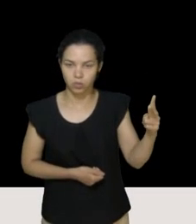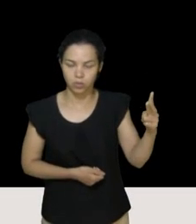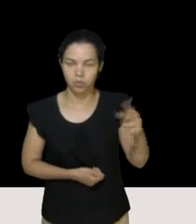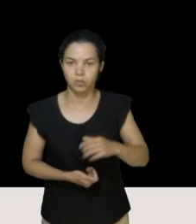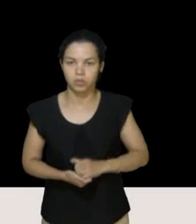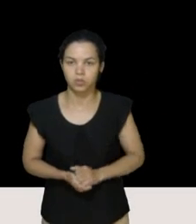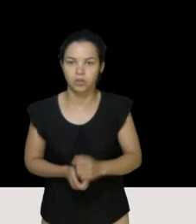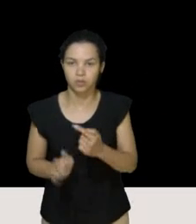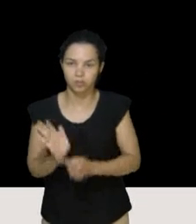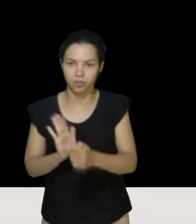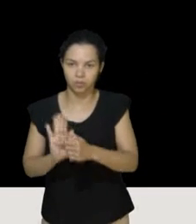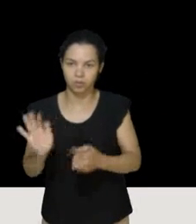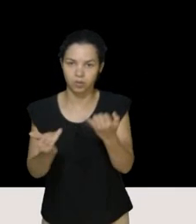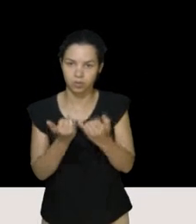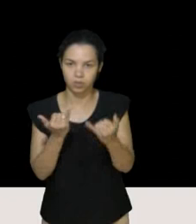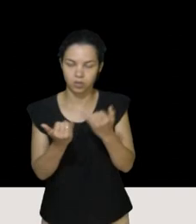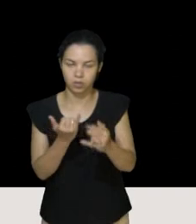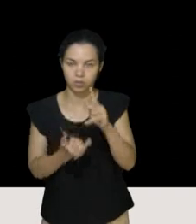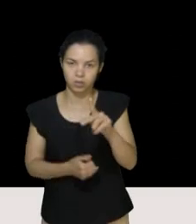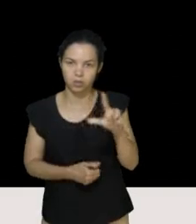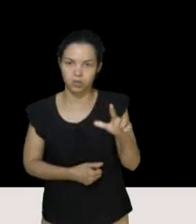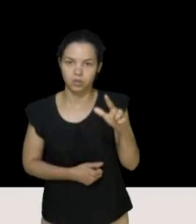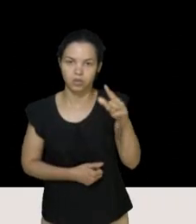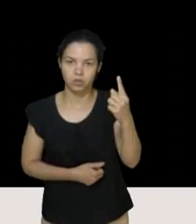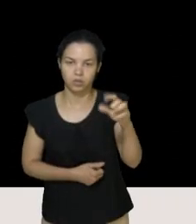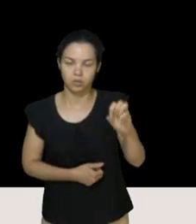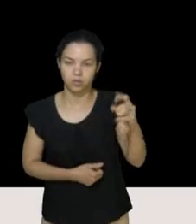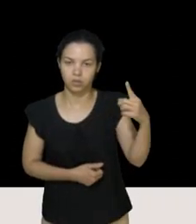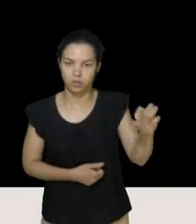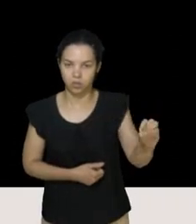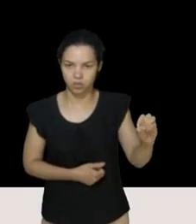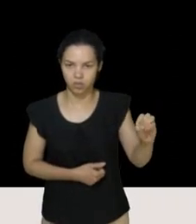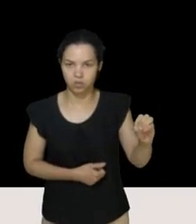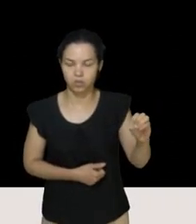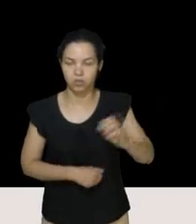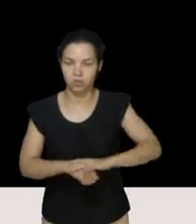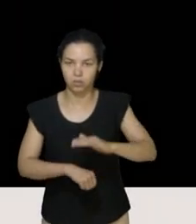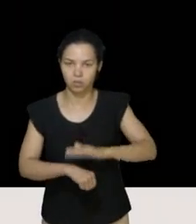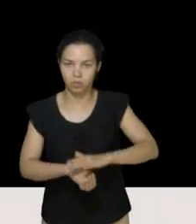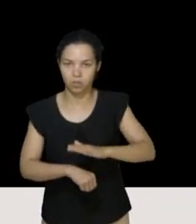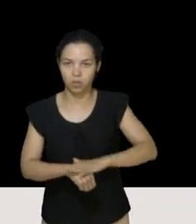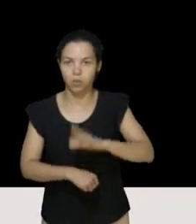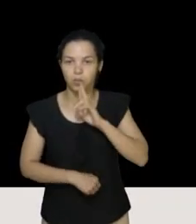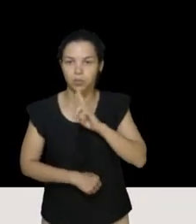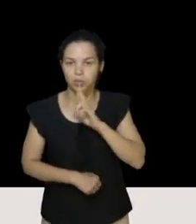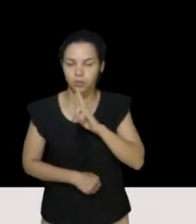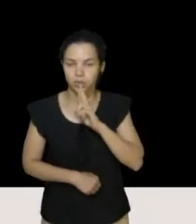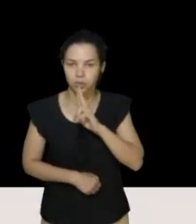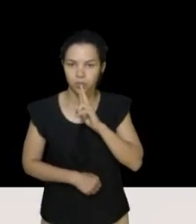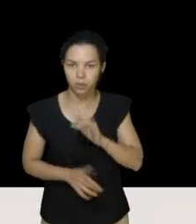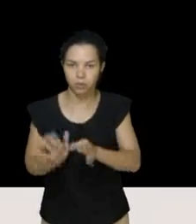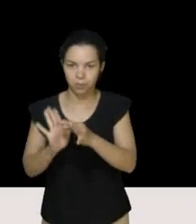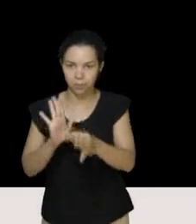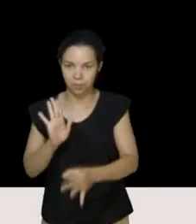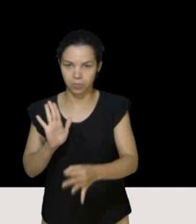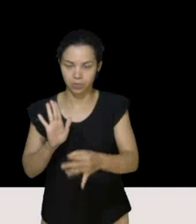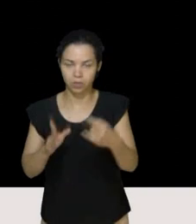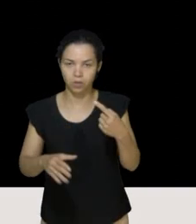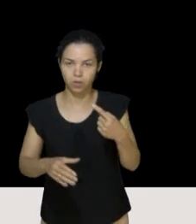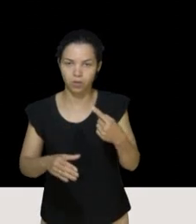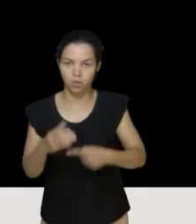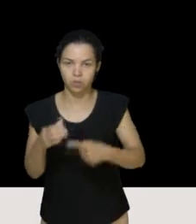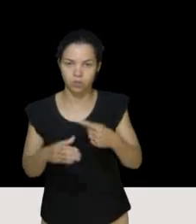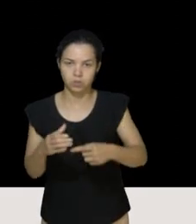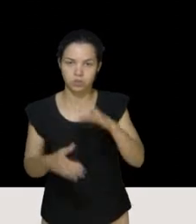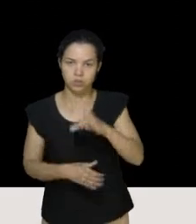ao PL 110 para 21, de autoria do deputado Rodrigo Minotto, com parecer da Comissão de Constituição